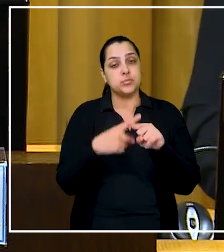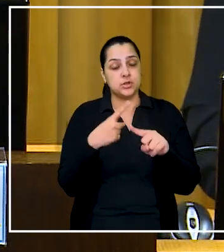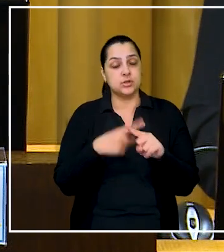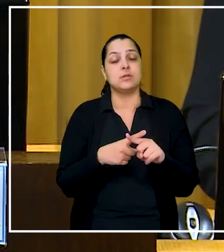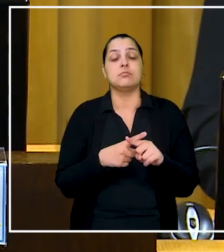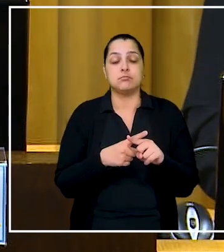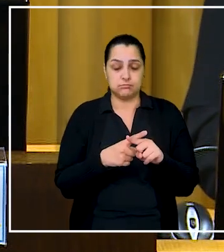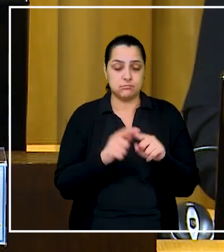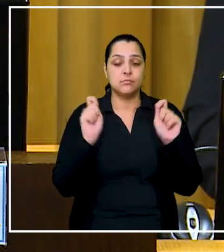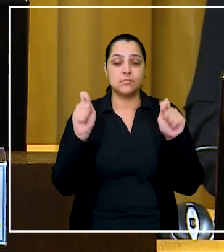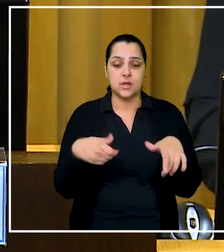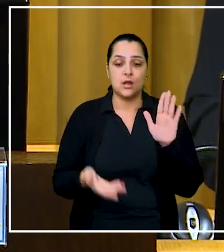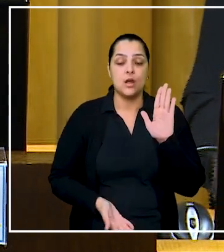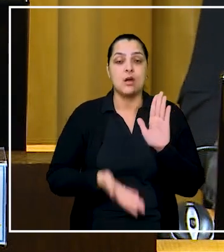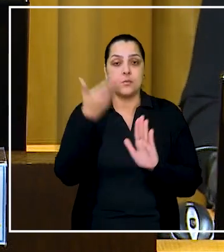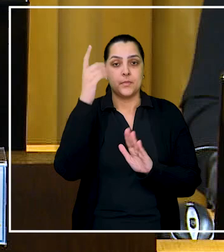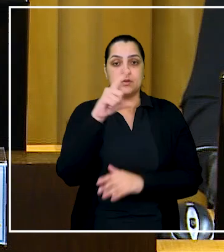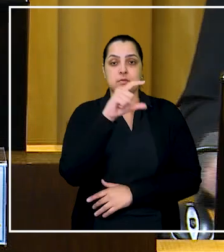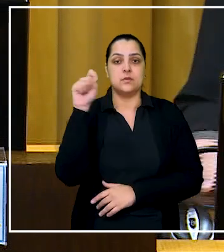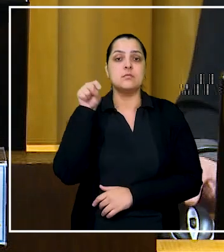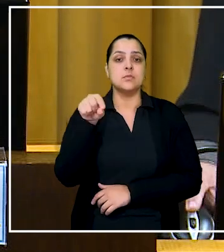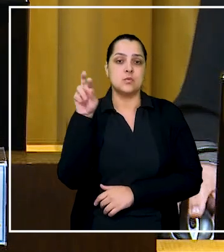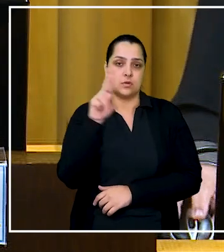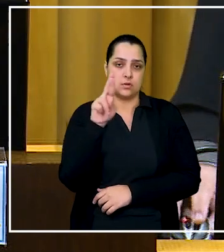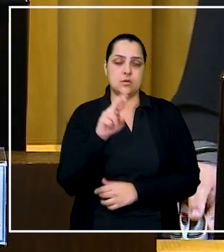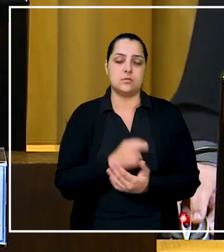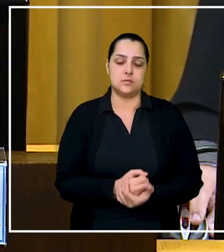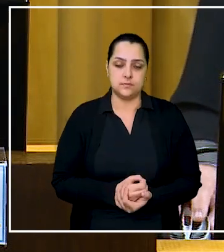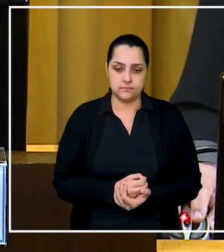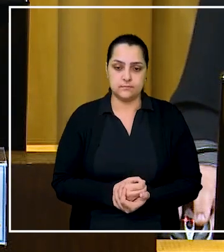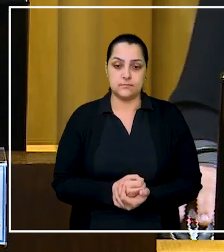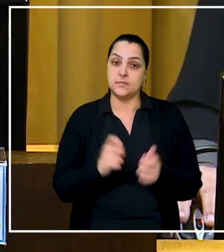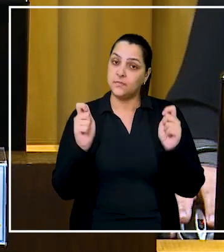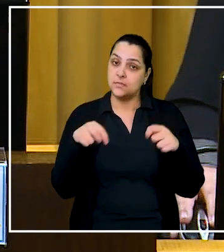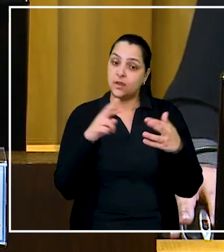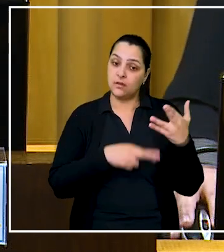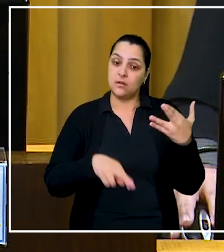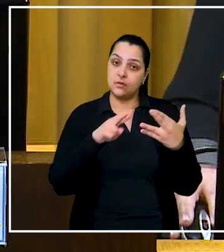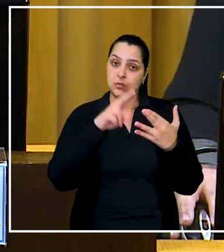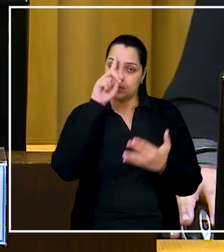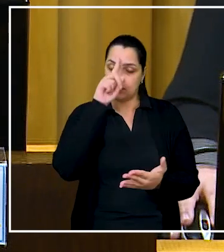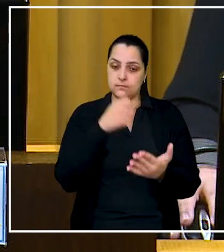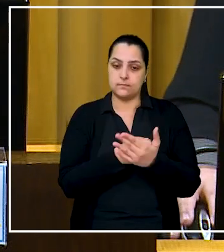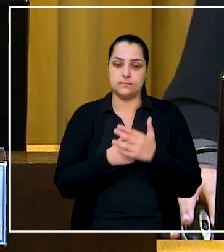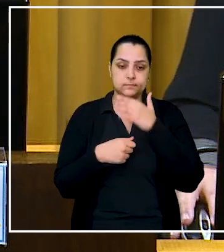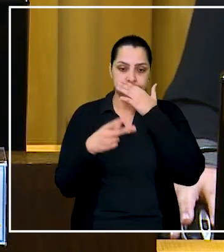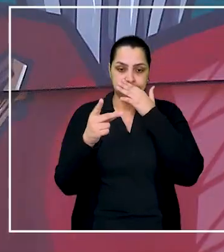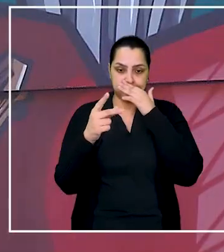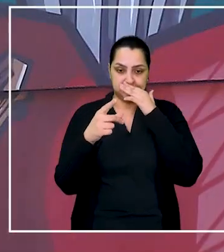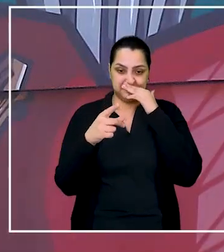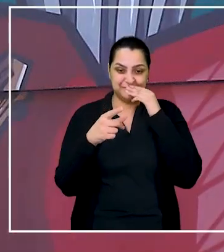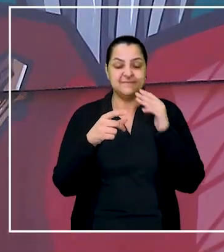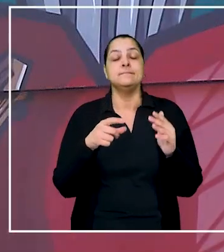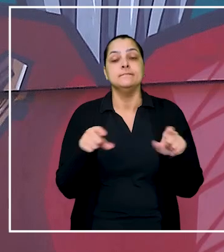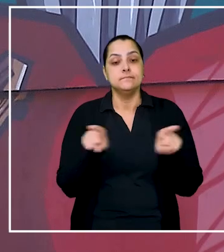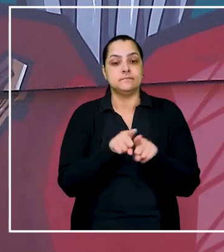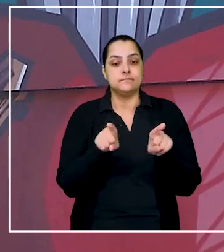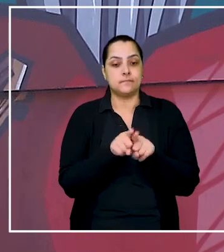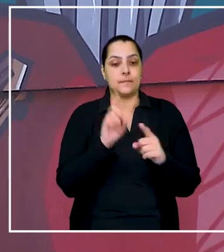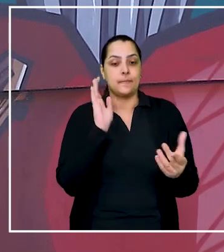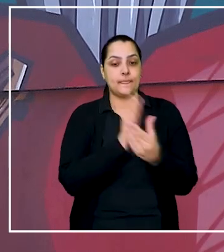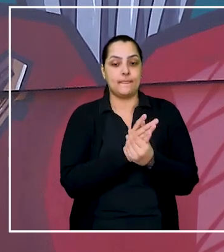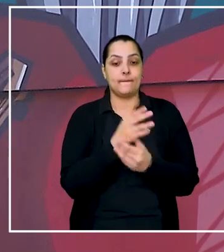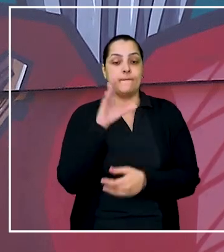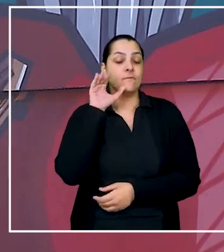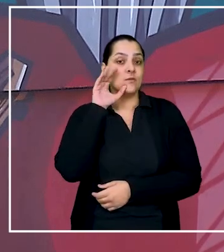Penal, o que justifica o aumento da indenização para R$100 mil. Ainda cabe recurso da decisão. No segundo caso, a ação